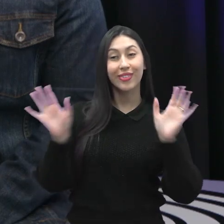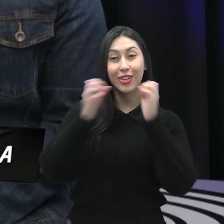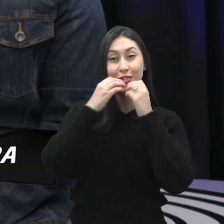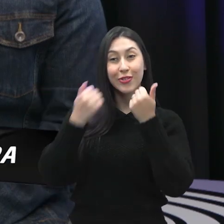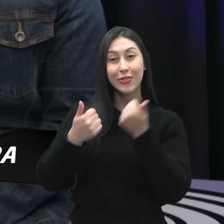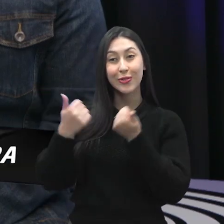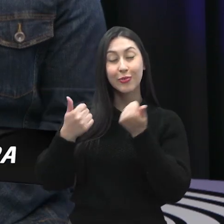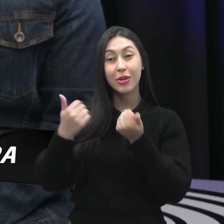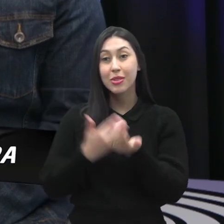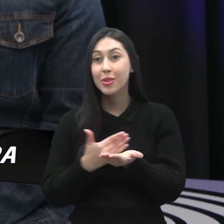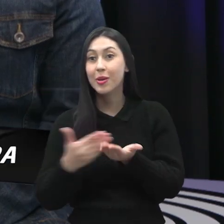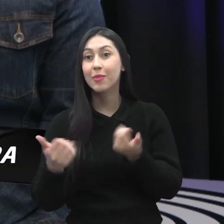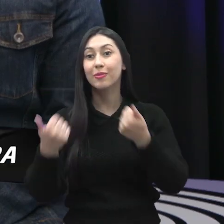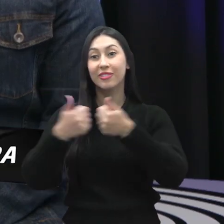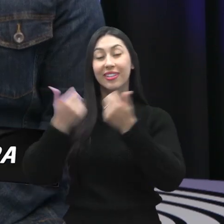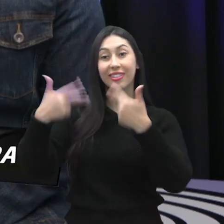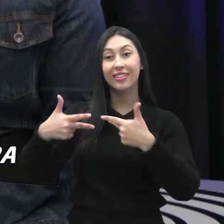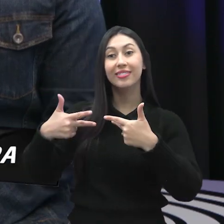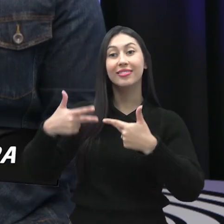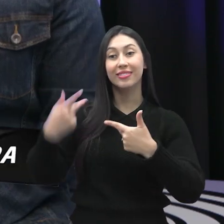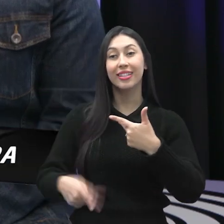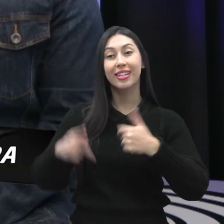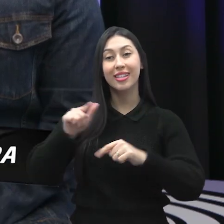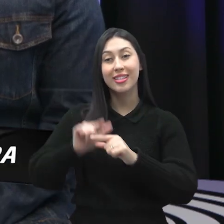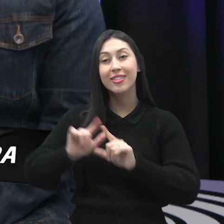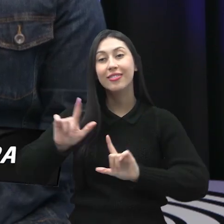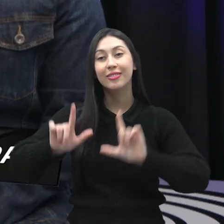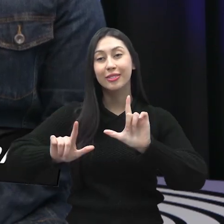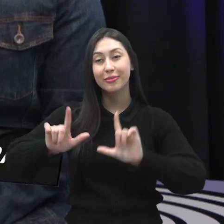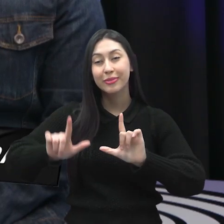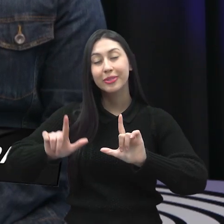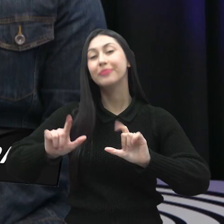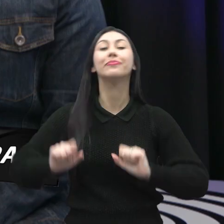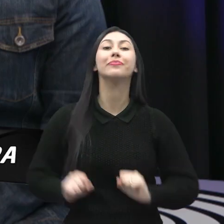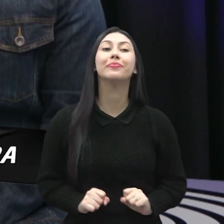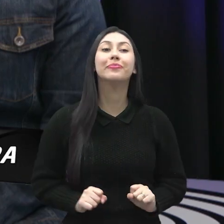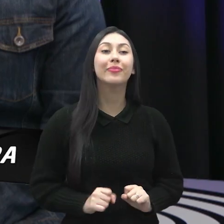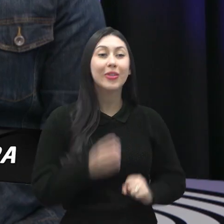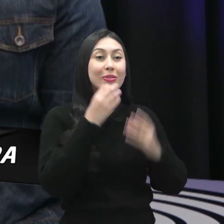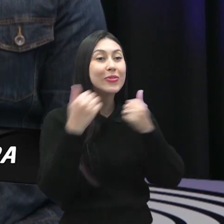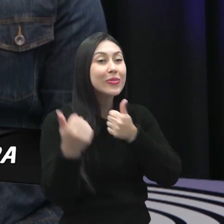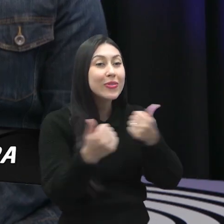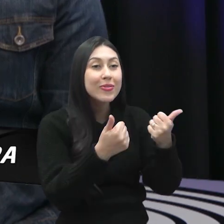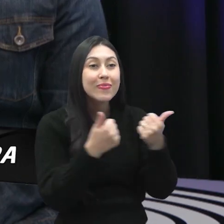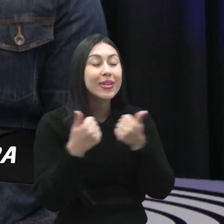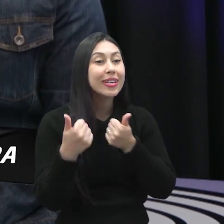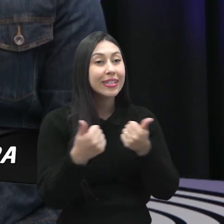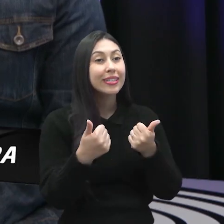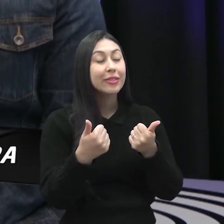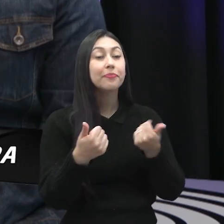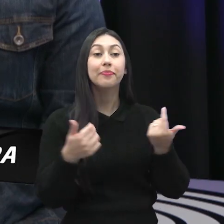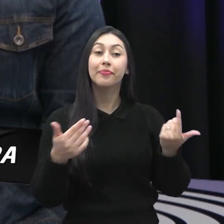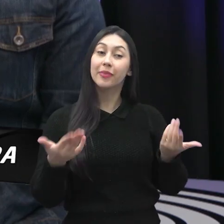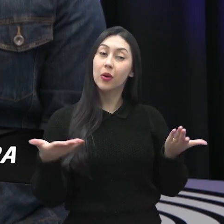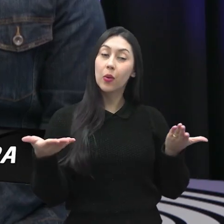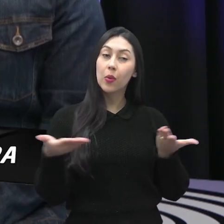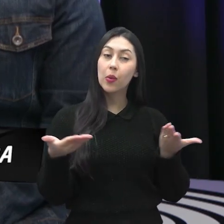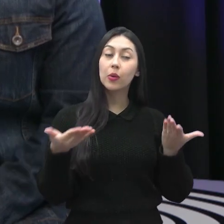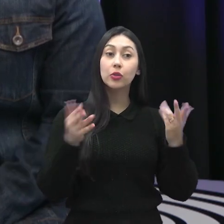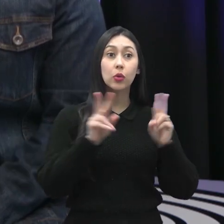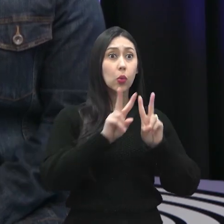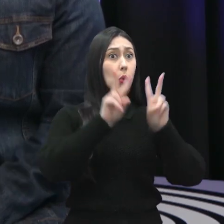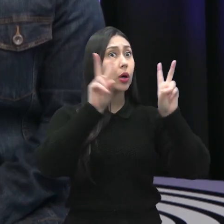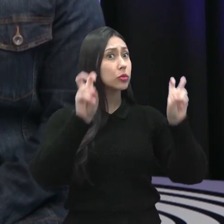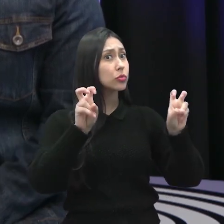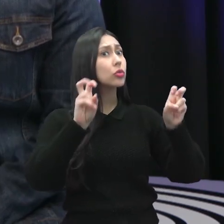Oi, gente, tudo bem por aí? Tá começando mais um Tá Ligado na Cidade aqui na TV Câmara São José dos Campos. Tudo bem, pessoal, com vocês por aí? Hoje a gente vai